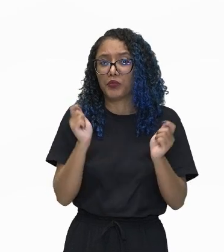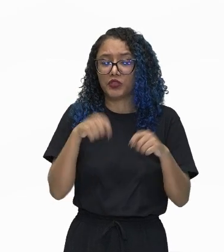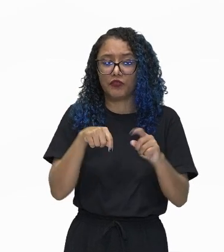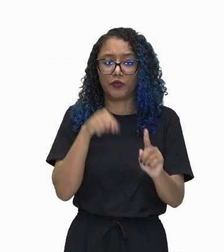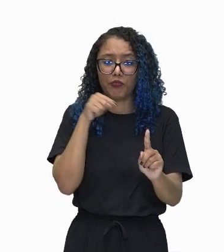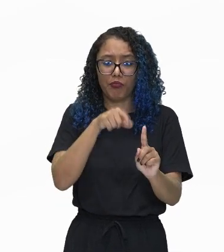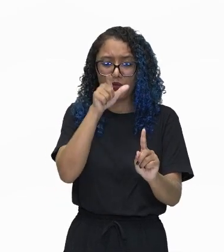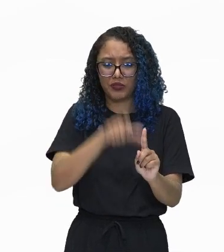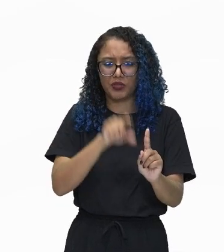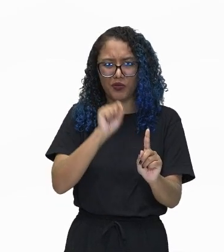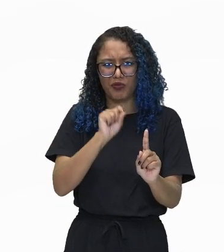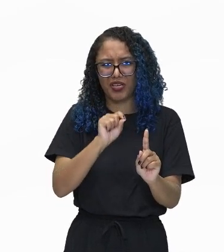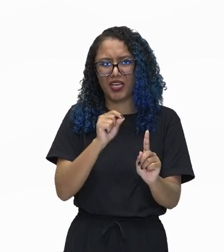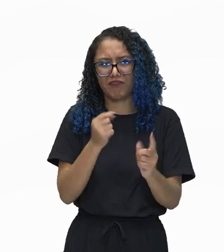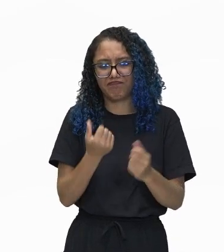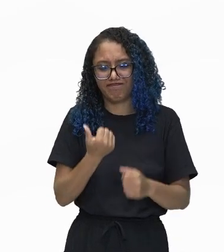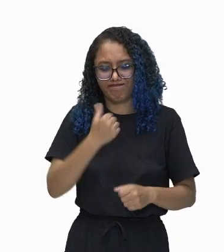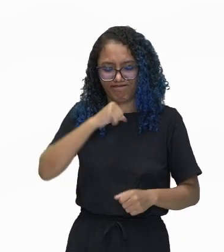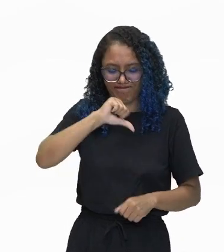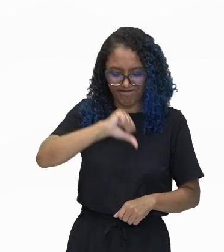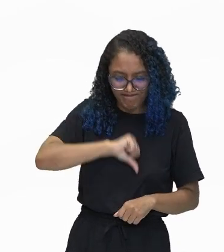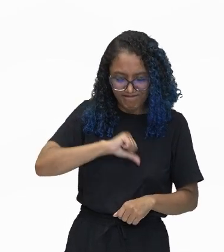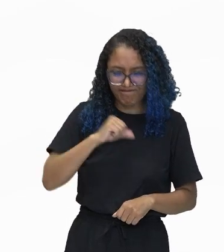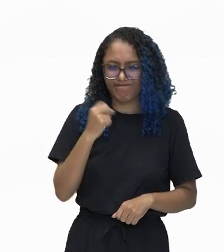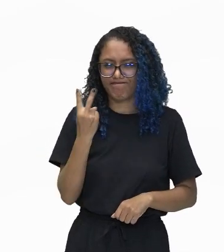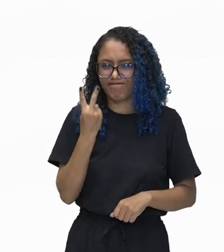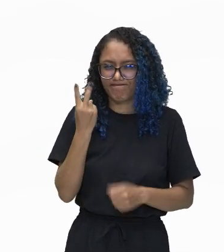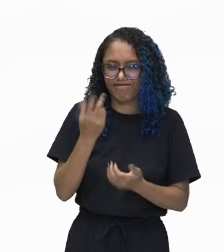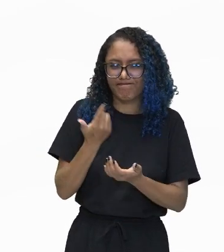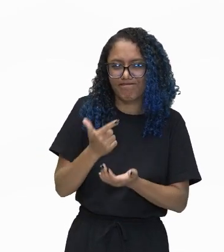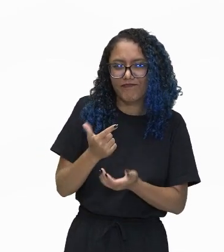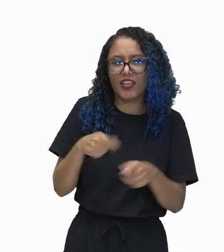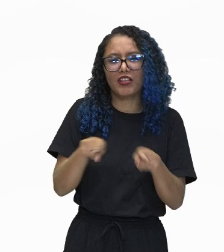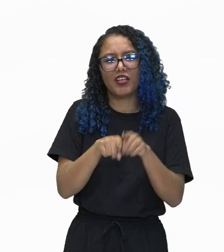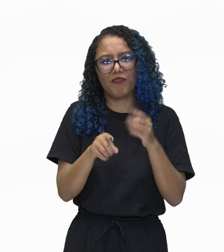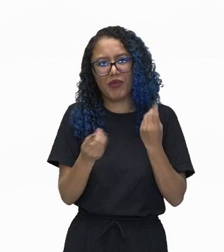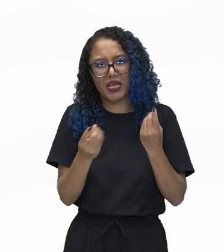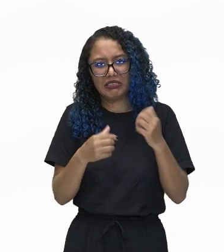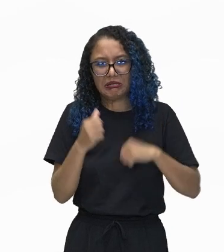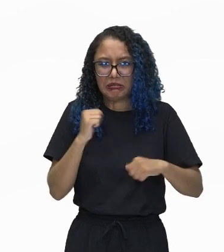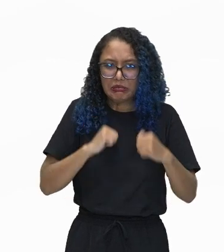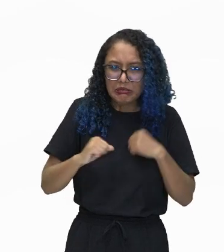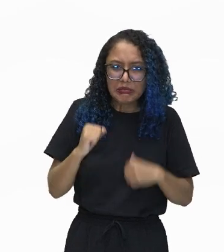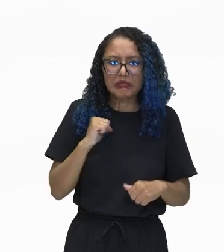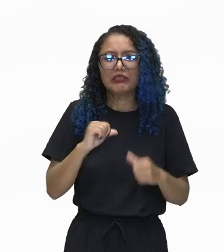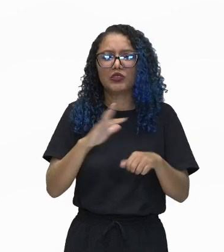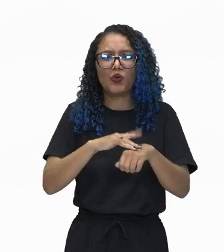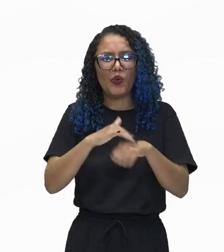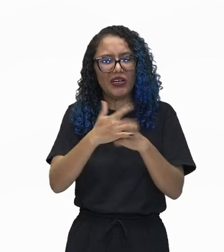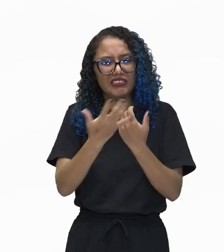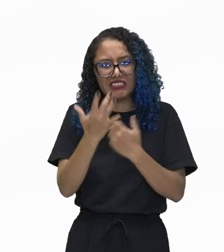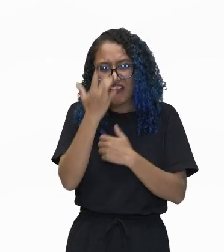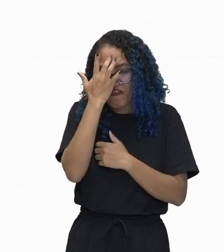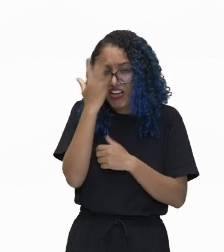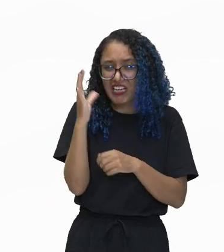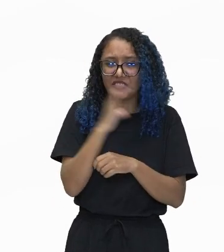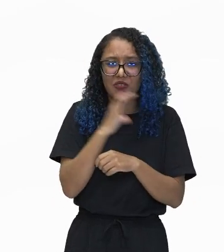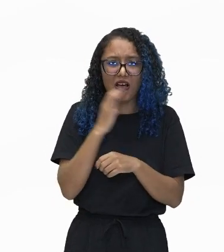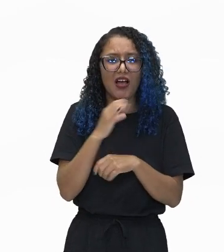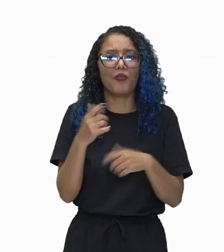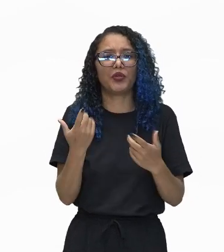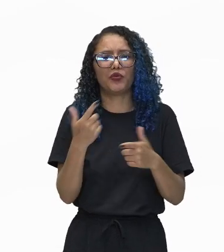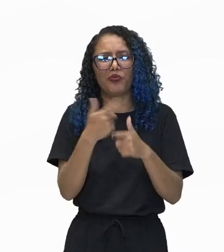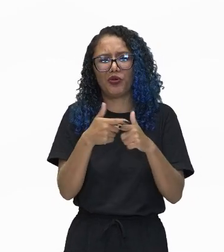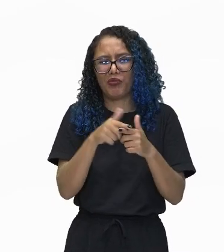sentir desvalorizada, sofrer de ansiedade e adoecer com facilidade. Situações que se arrastam